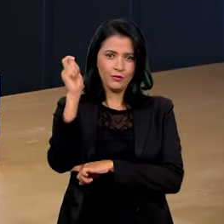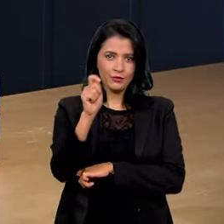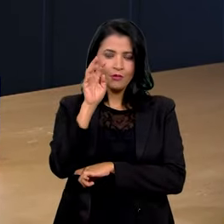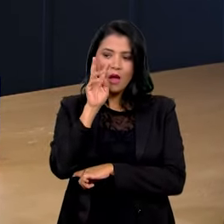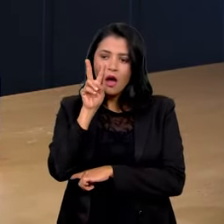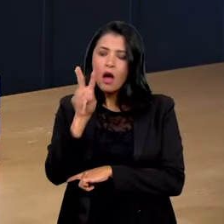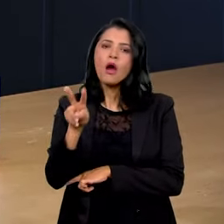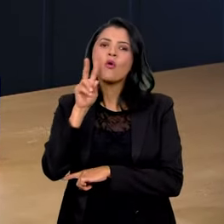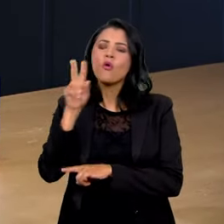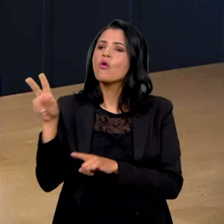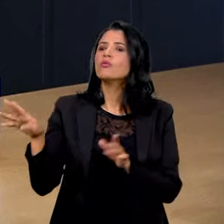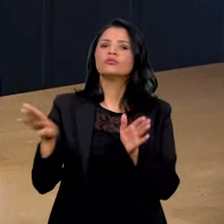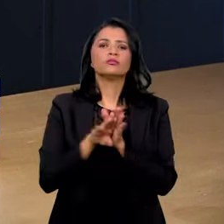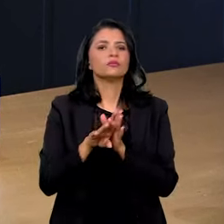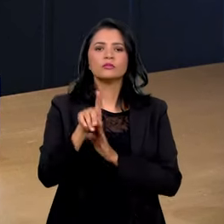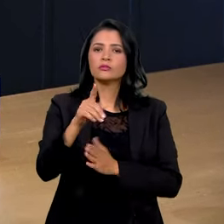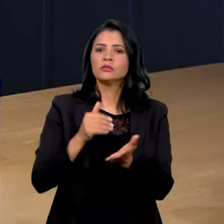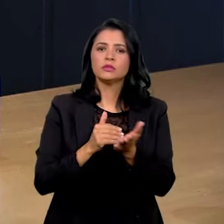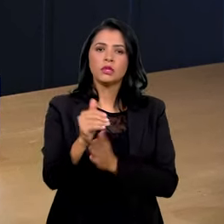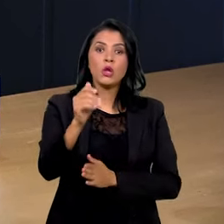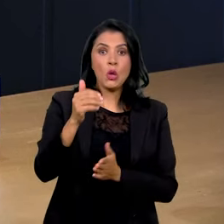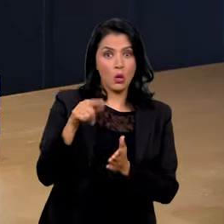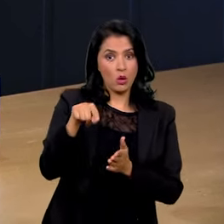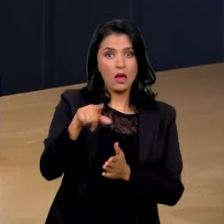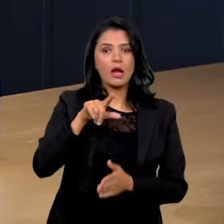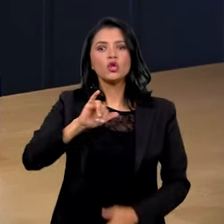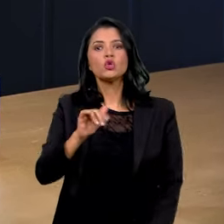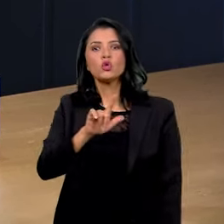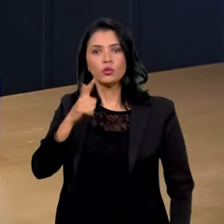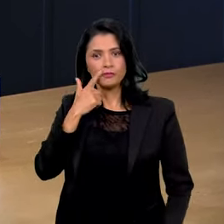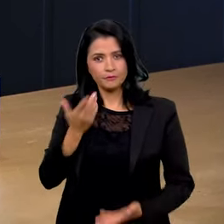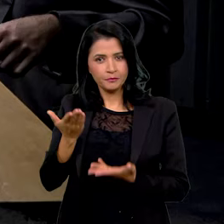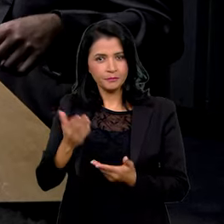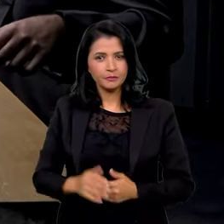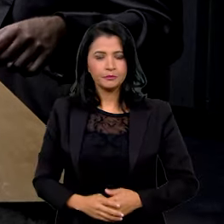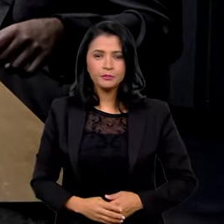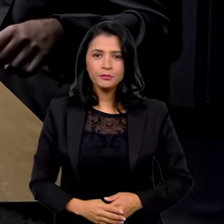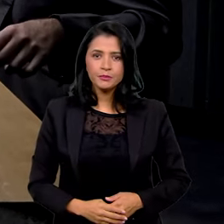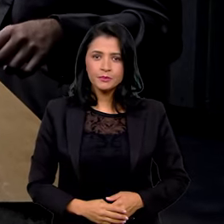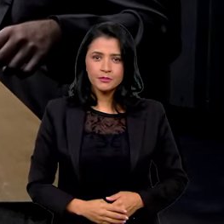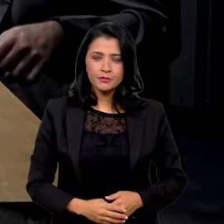do Sul a chegada deles ocorreu no início de Junho vamos conferir